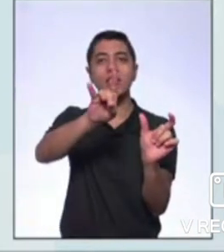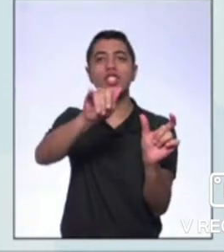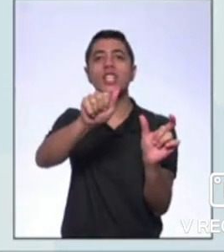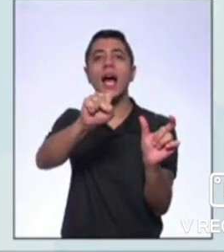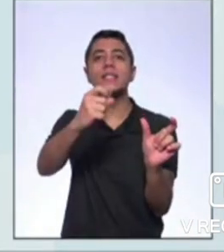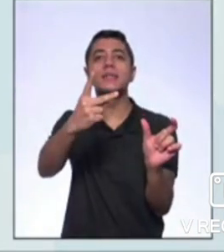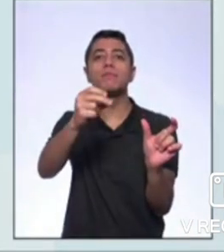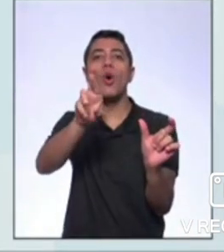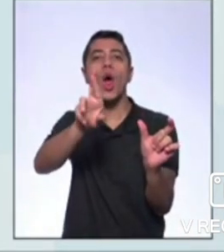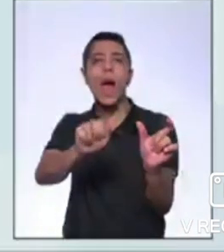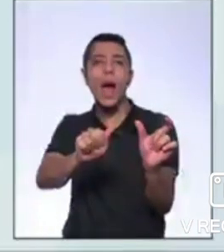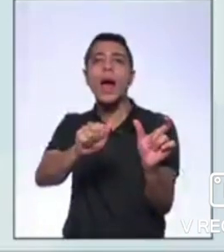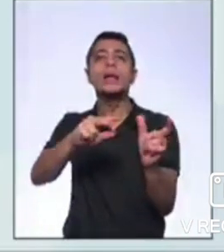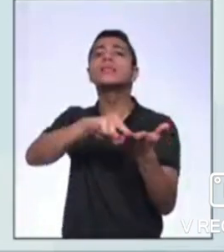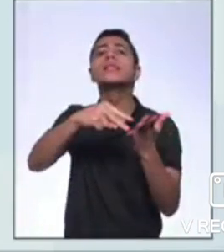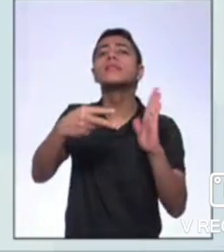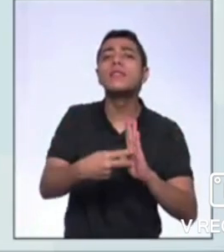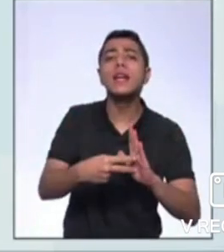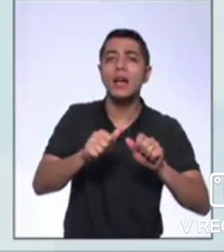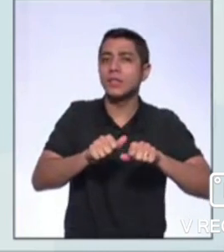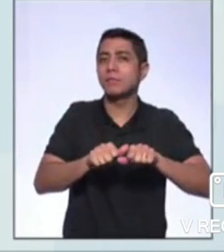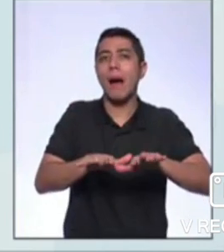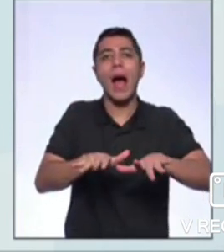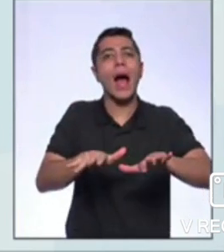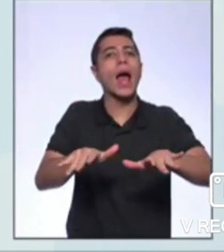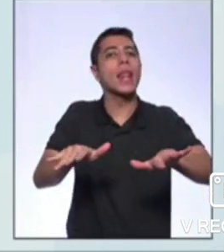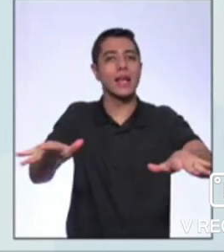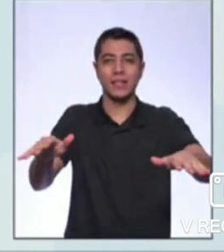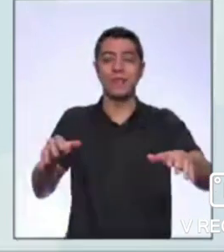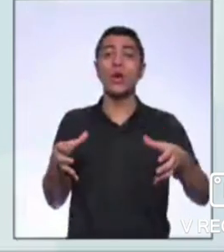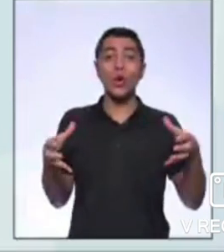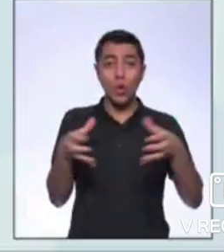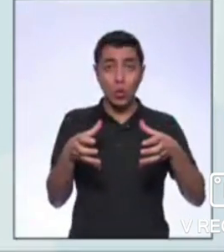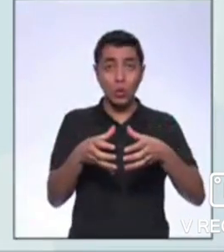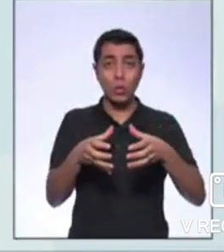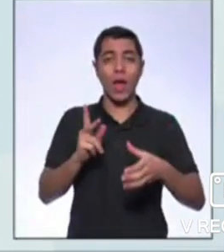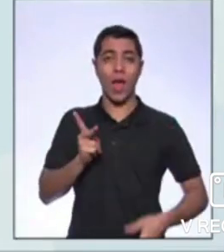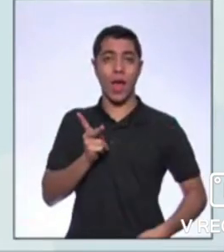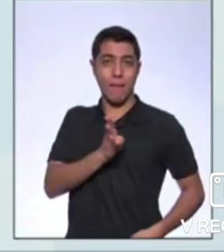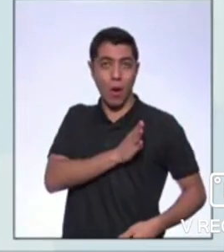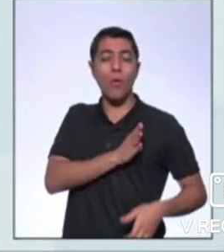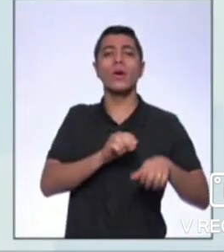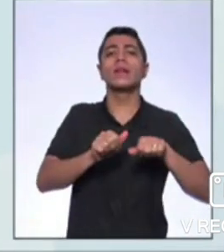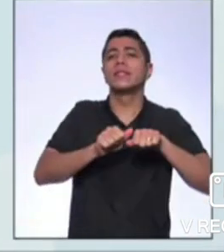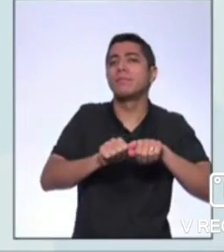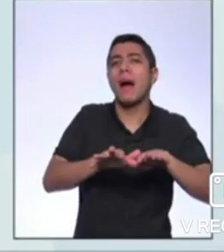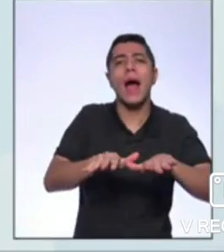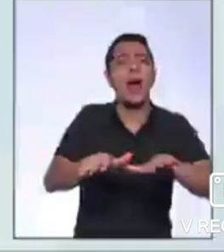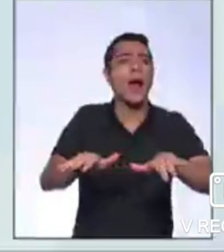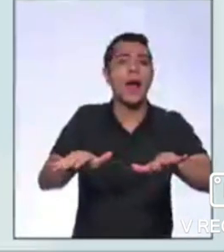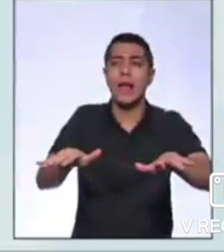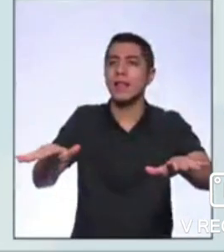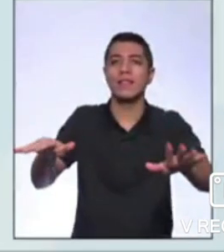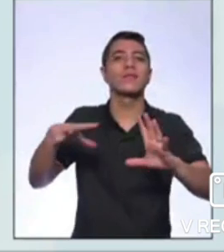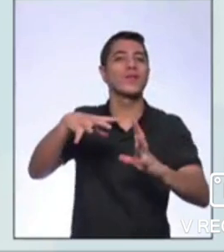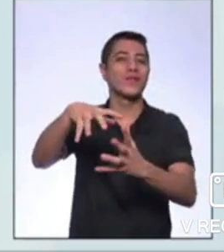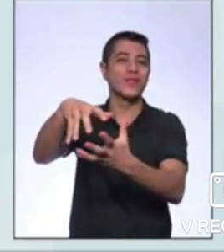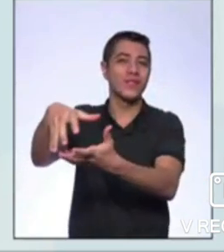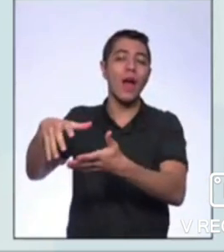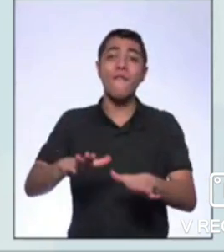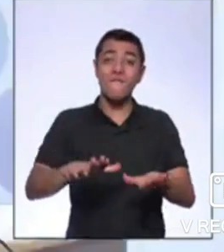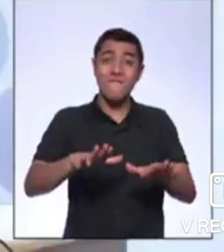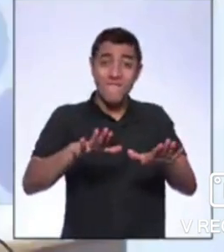dispersão. Então, os hebreus se dispersam pelo mundo. Vamos dizer assim, a grosso modo, que os hebreus desistem de ter um território